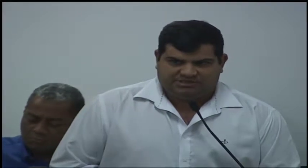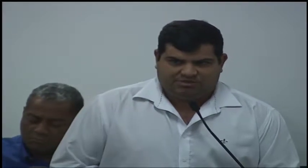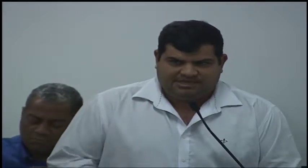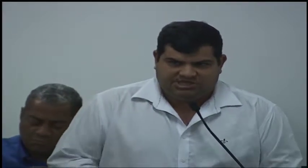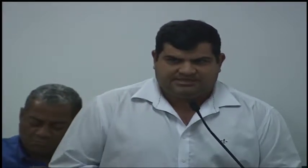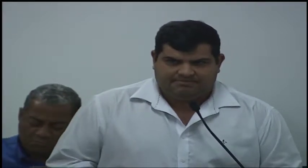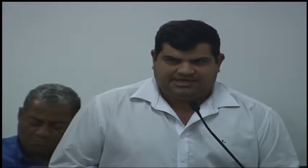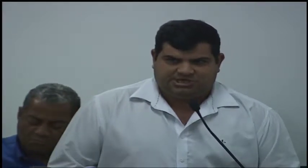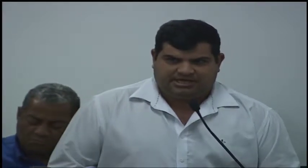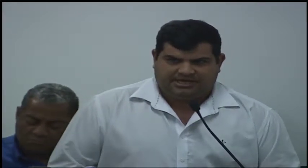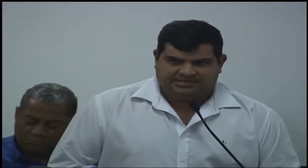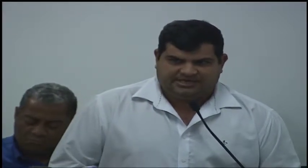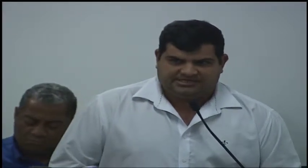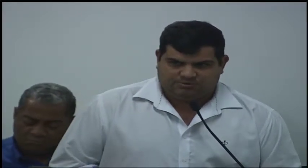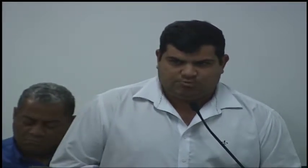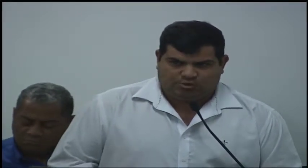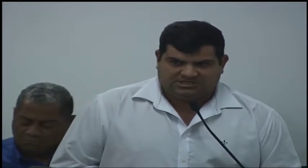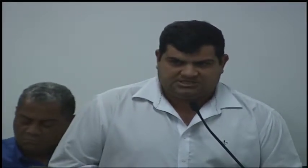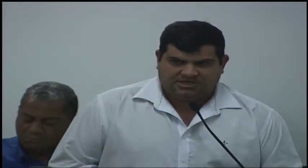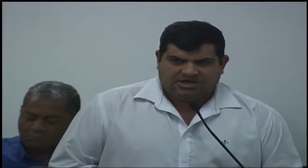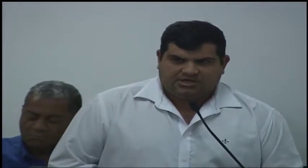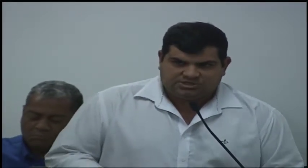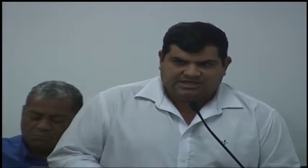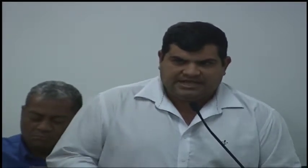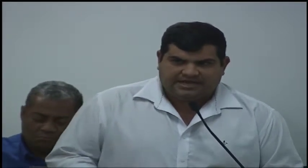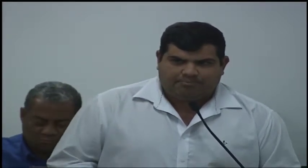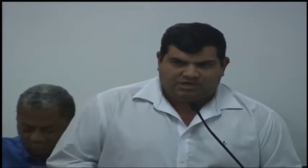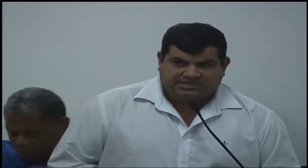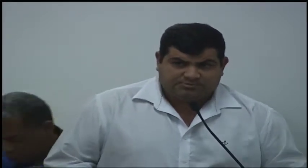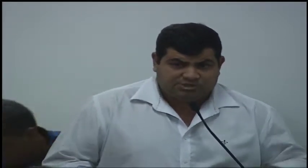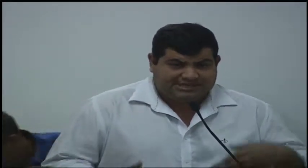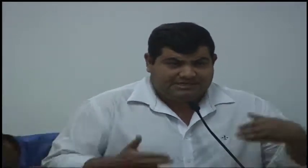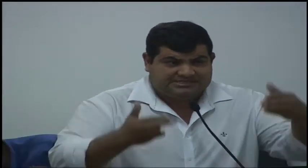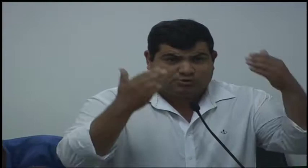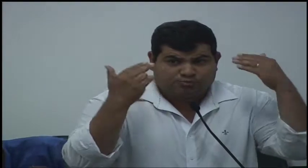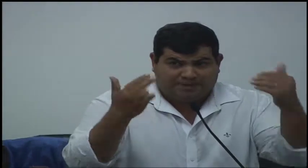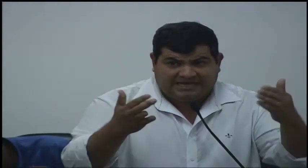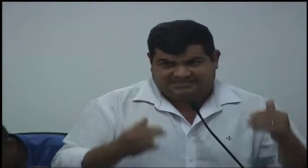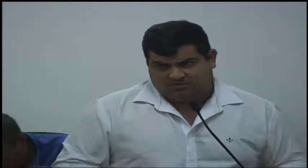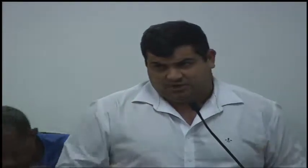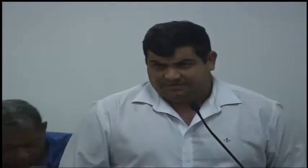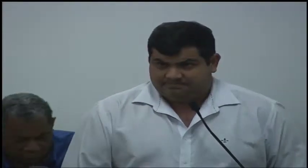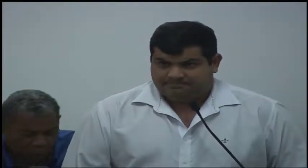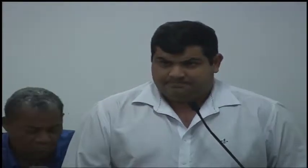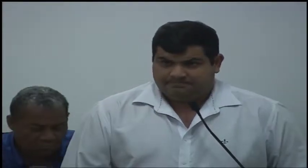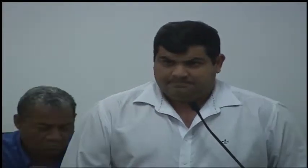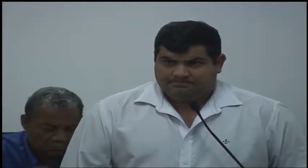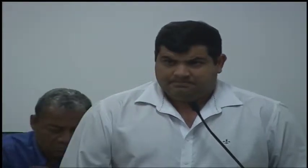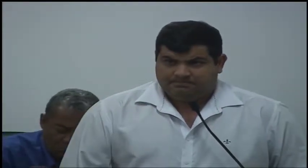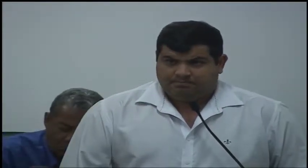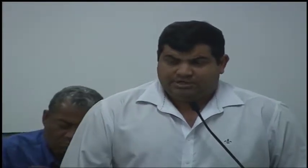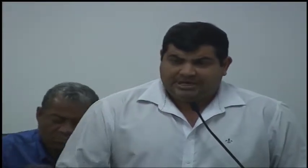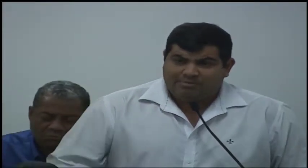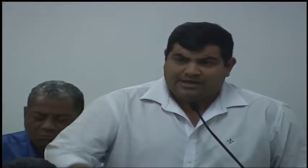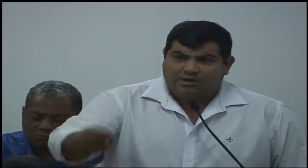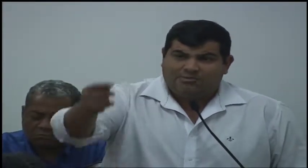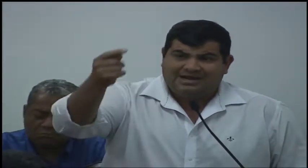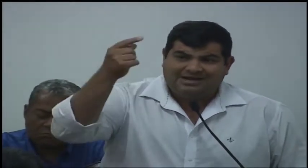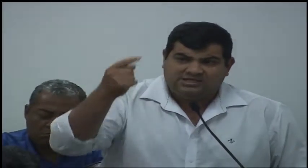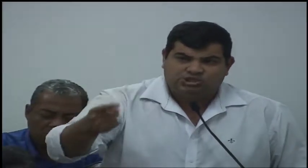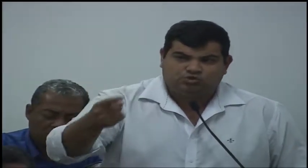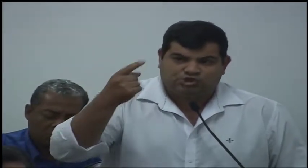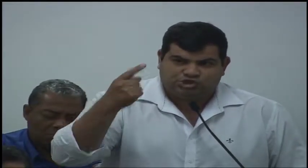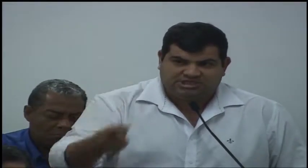vai pedir imediatamente a reintegração de posse, que o SEDECA possa responsabilizar os pais agora. Porque é